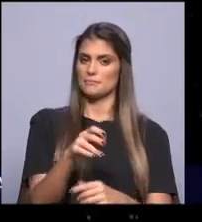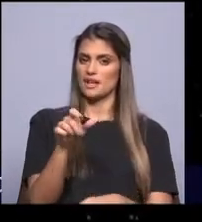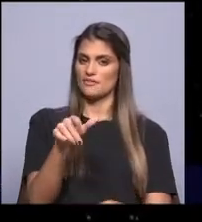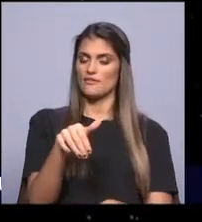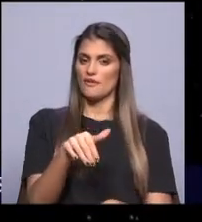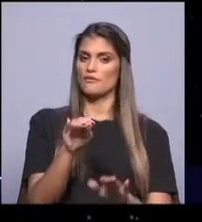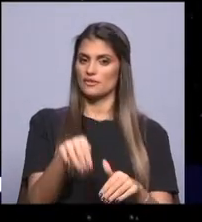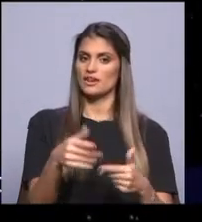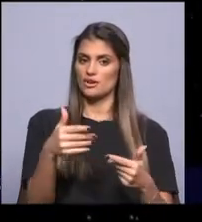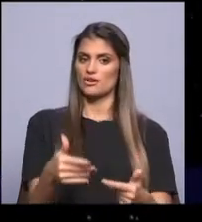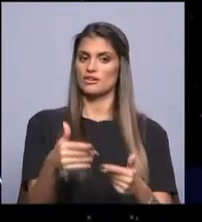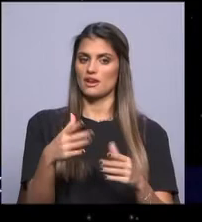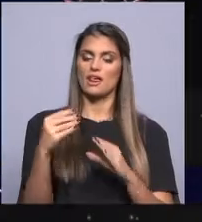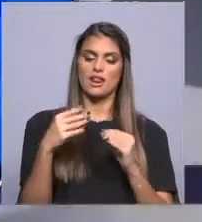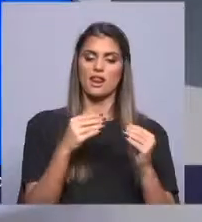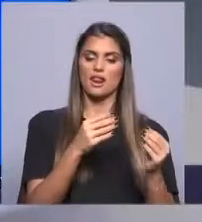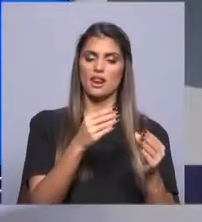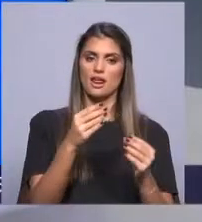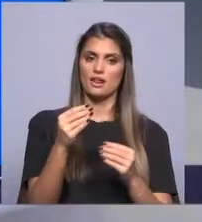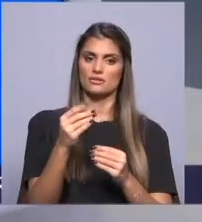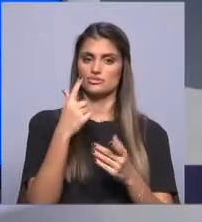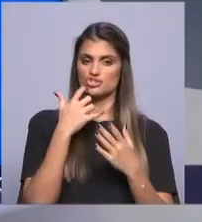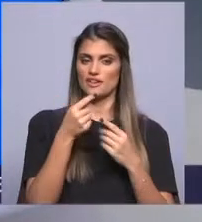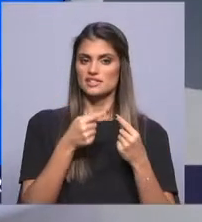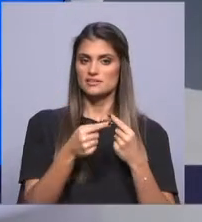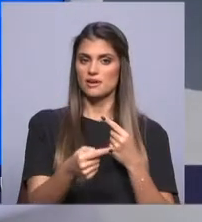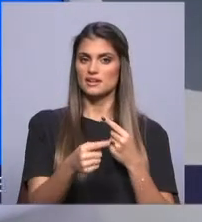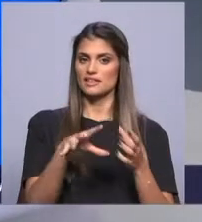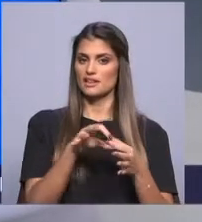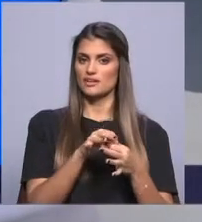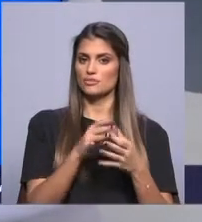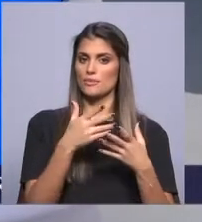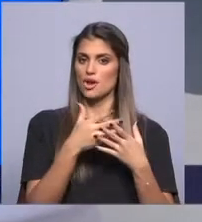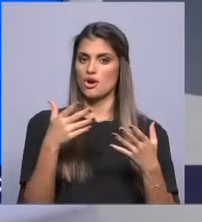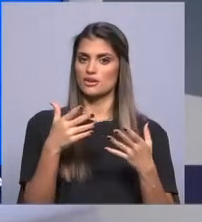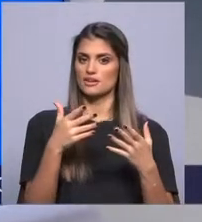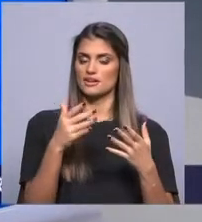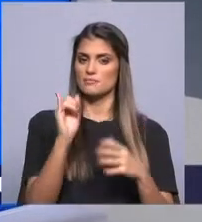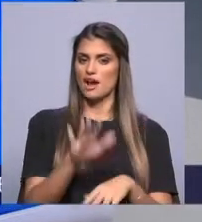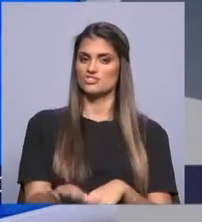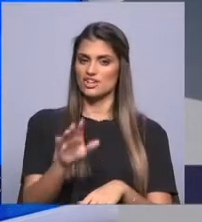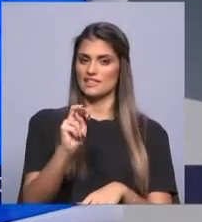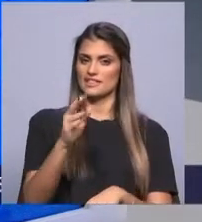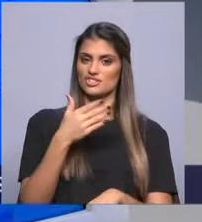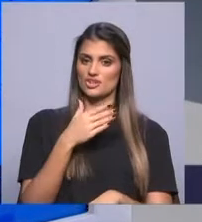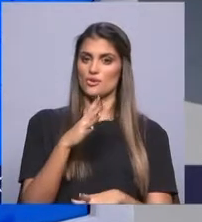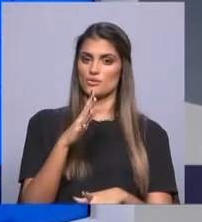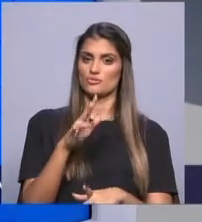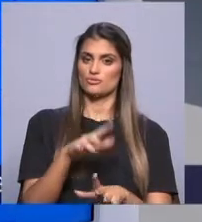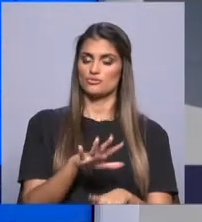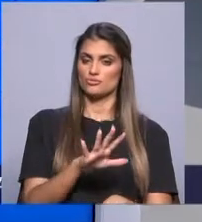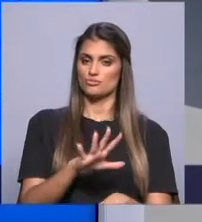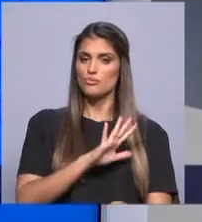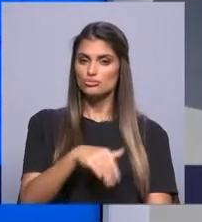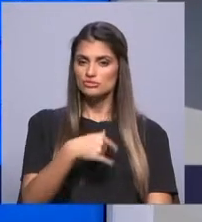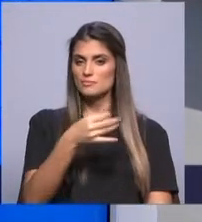fecharmos a nossa conversa, o teu destaque da semana, e tem a ver com o maior mapa 3D do universo. É verdade. Olha, estamos